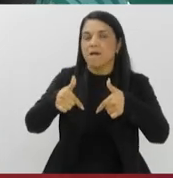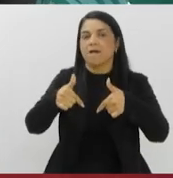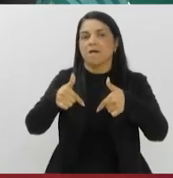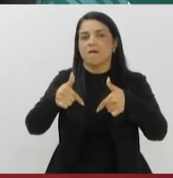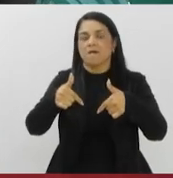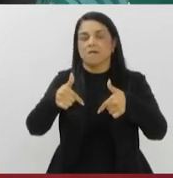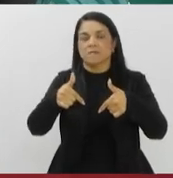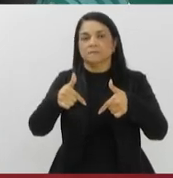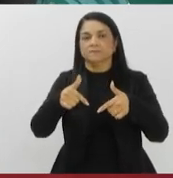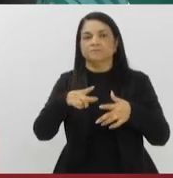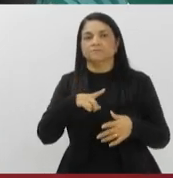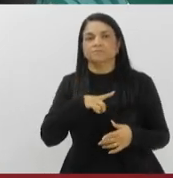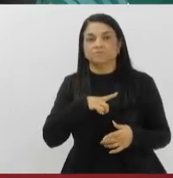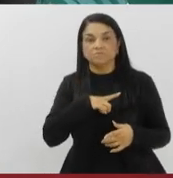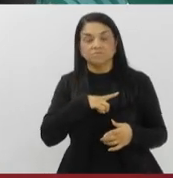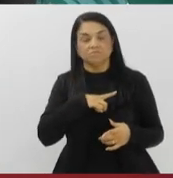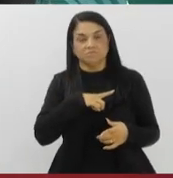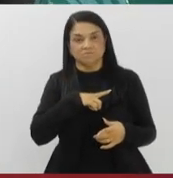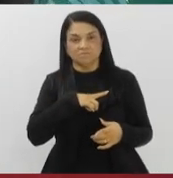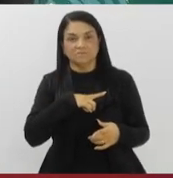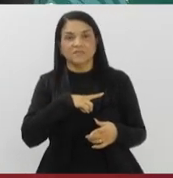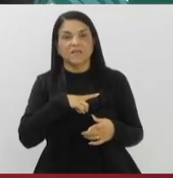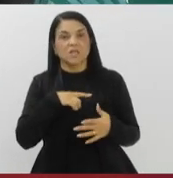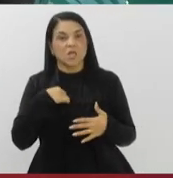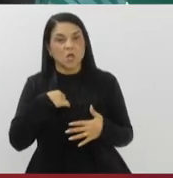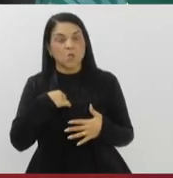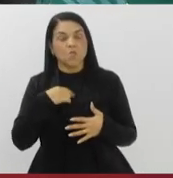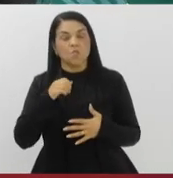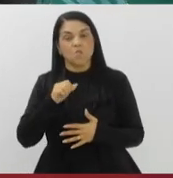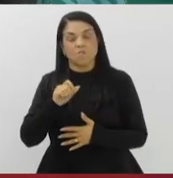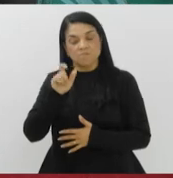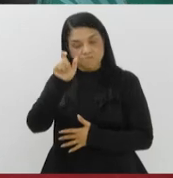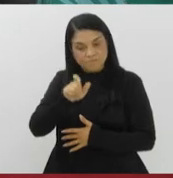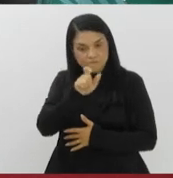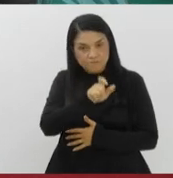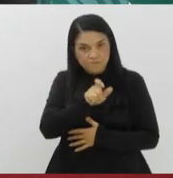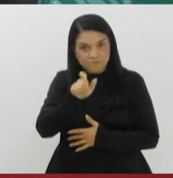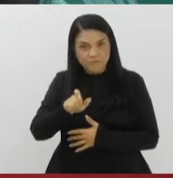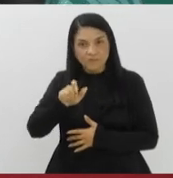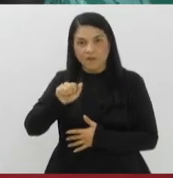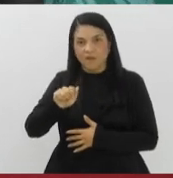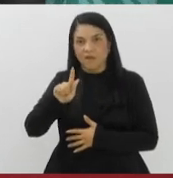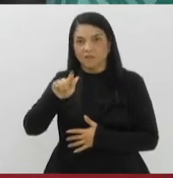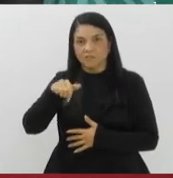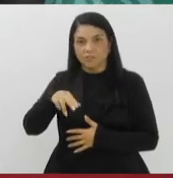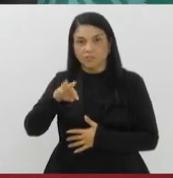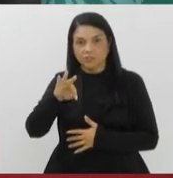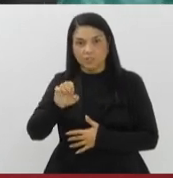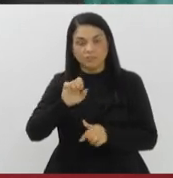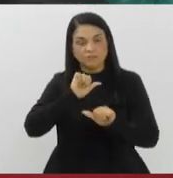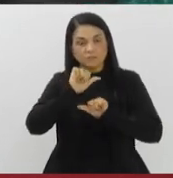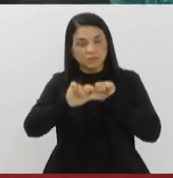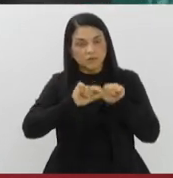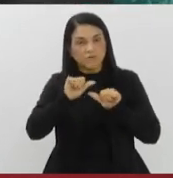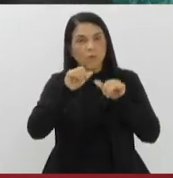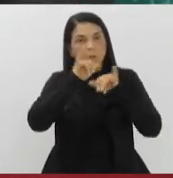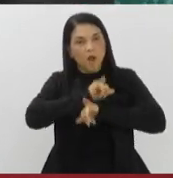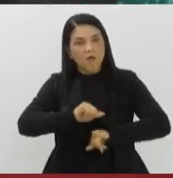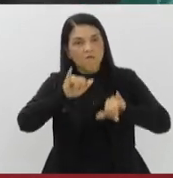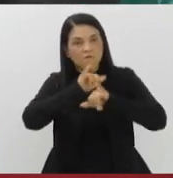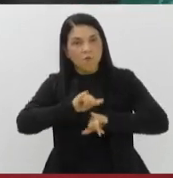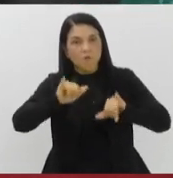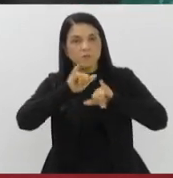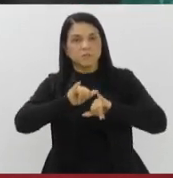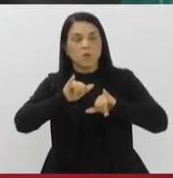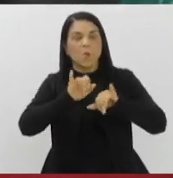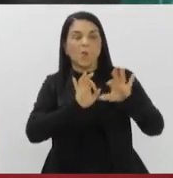nós tivemos. Então, eu acho que esses agentes podem ser transformadores dessas informações e organizações para